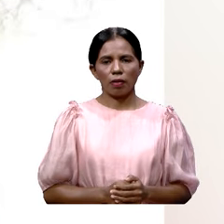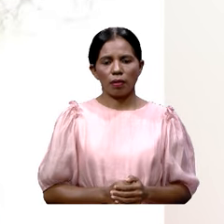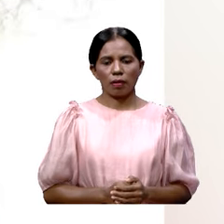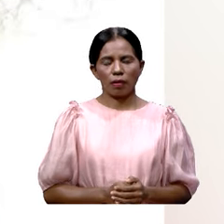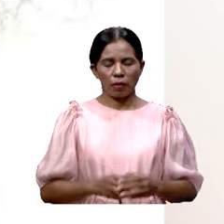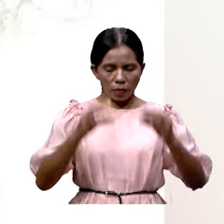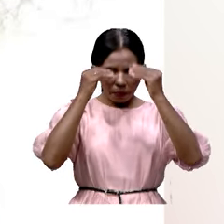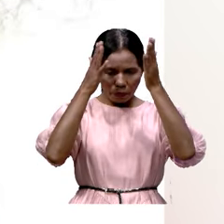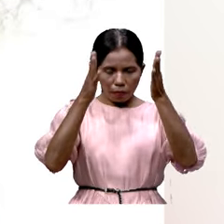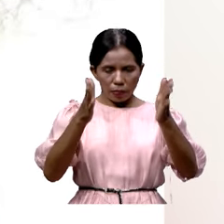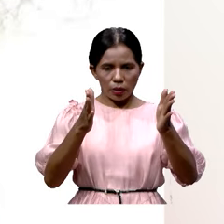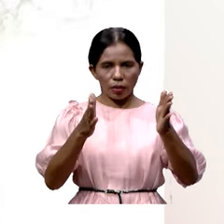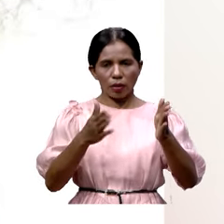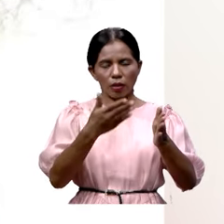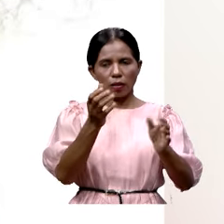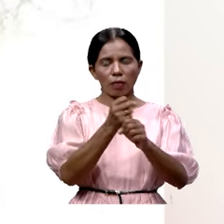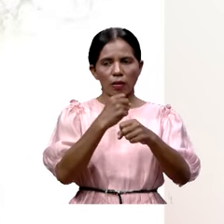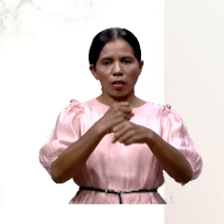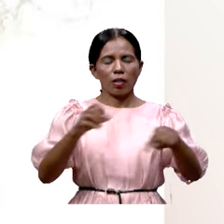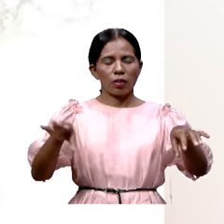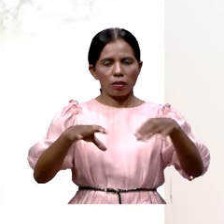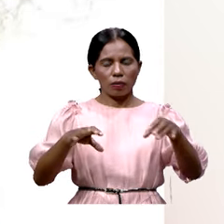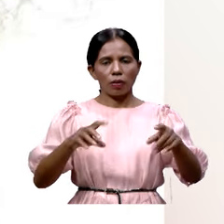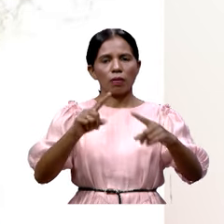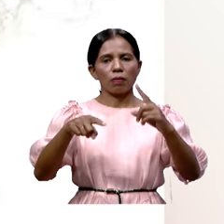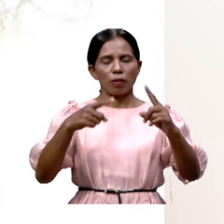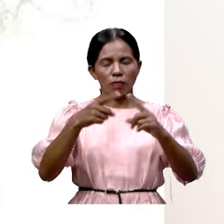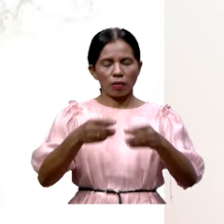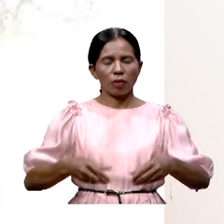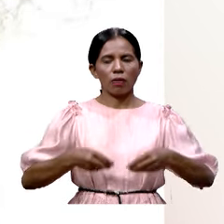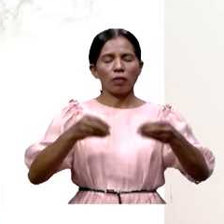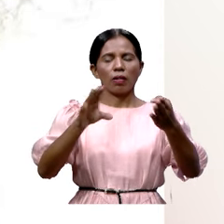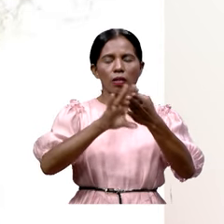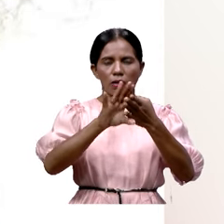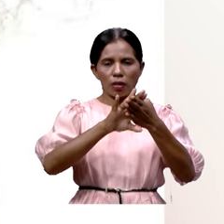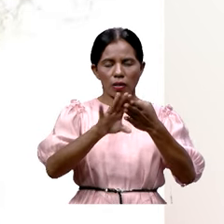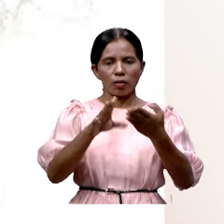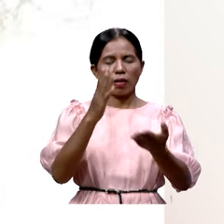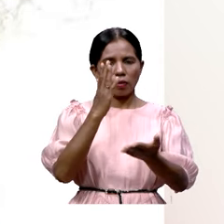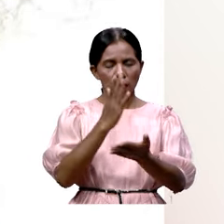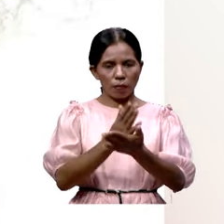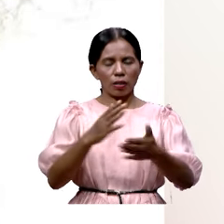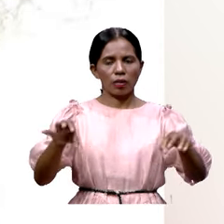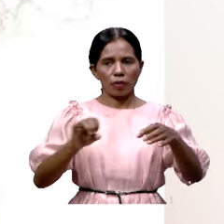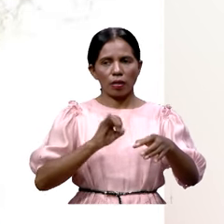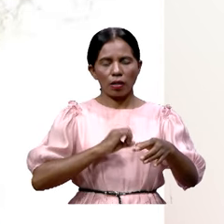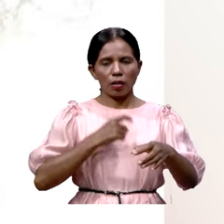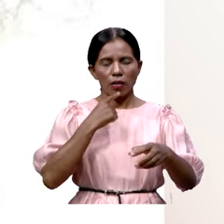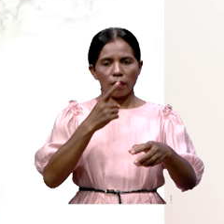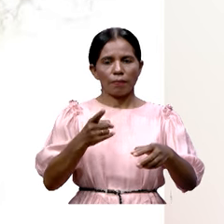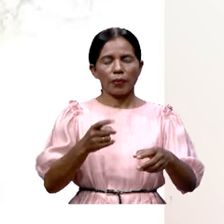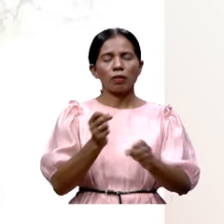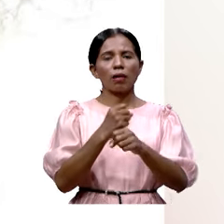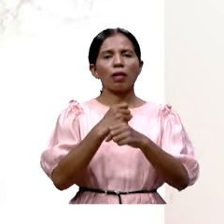mistri o va halau servisu va hira fo karta va para servisu mo para servisu hau dan ne at fide